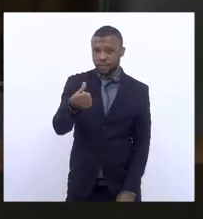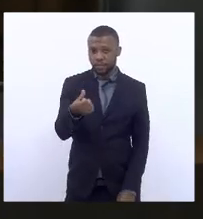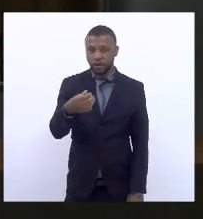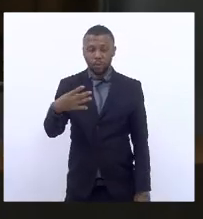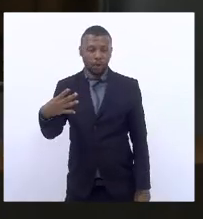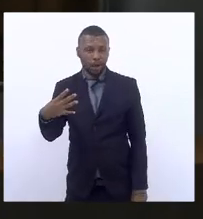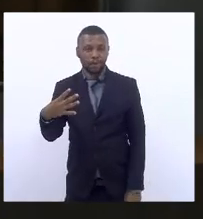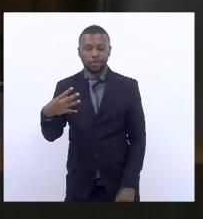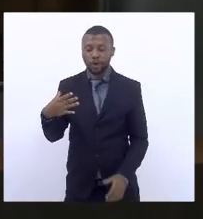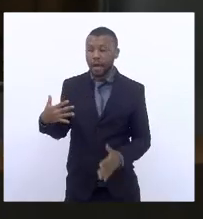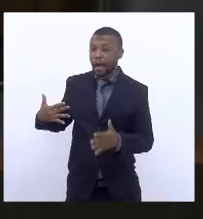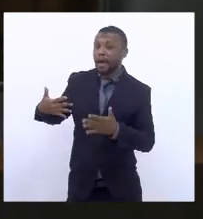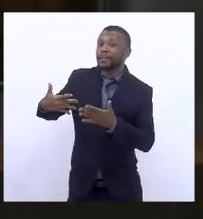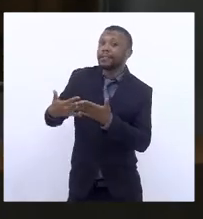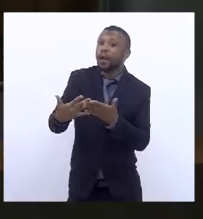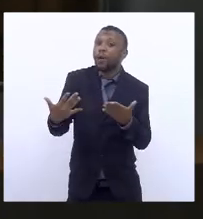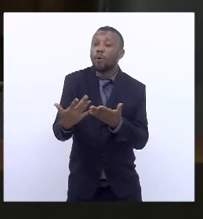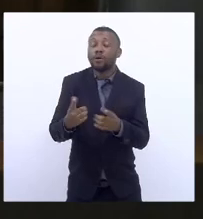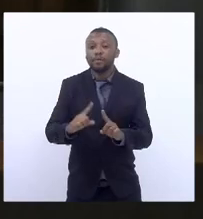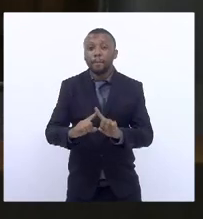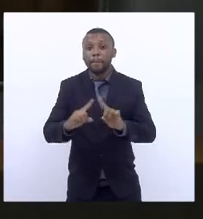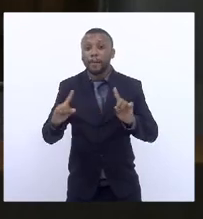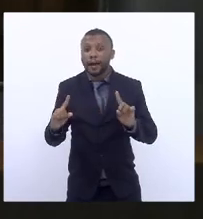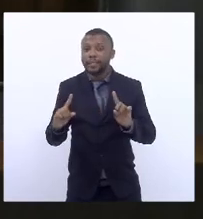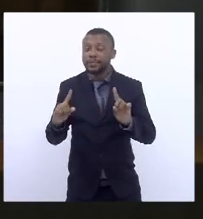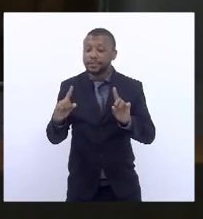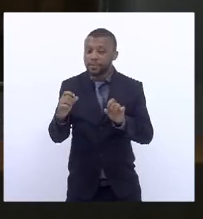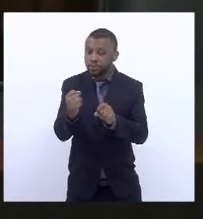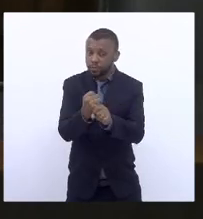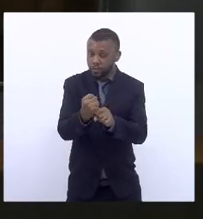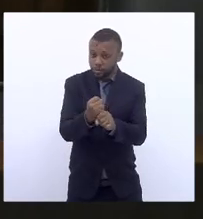Mas que este ano, em especial,